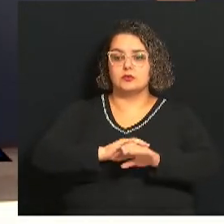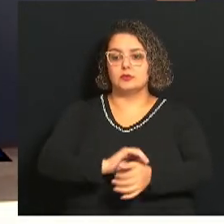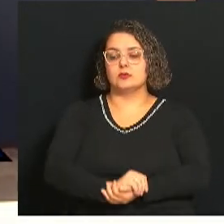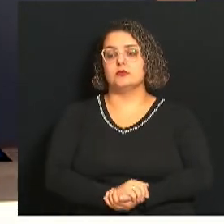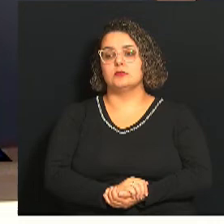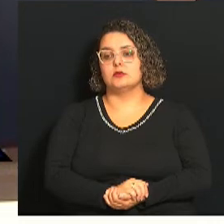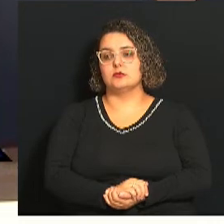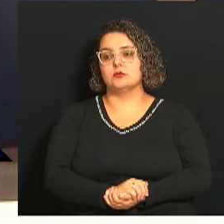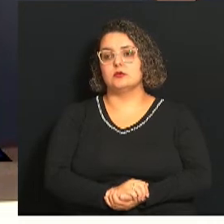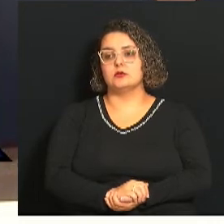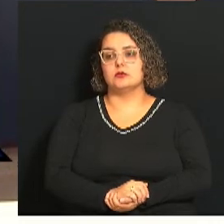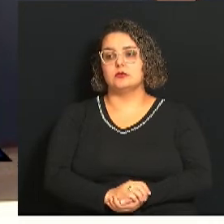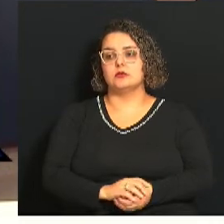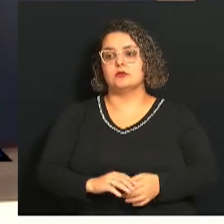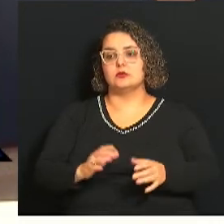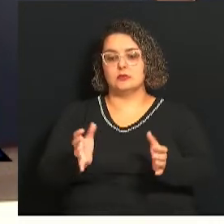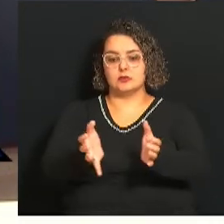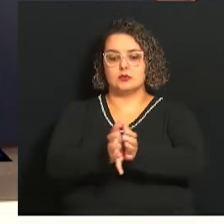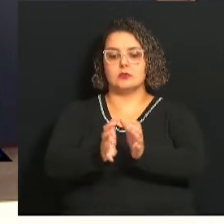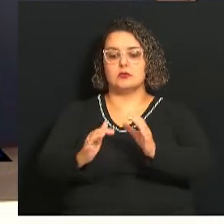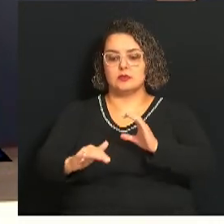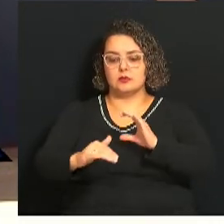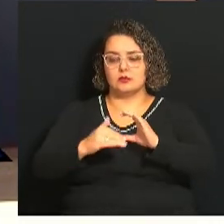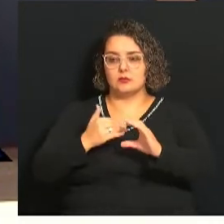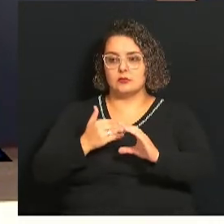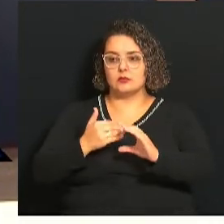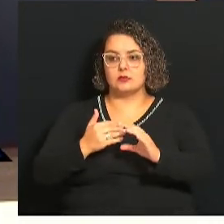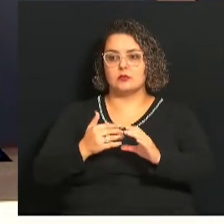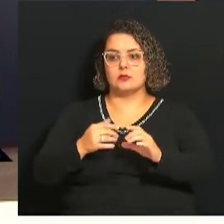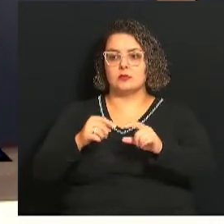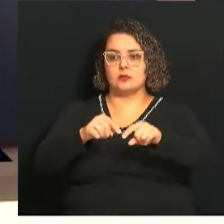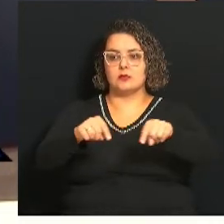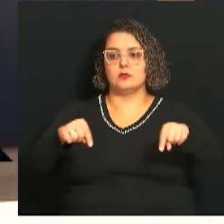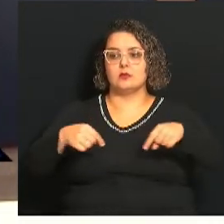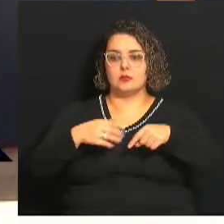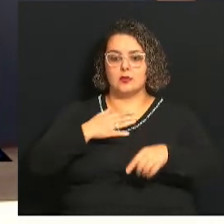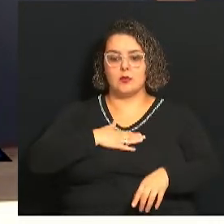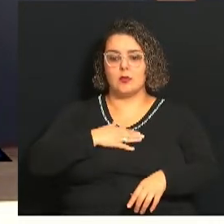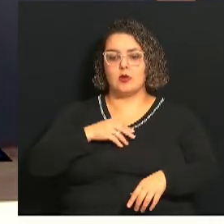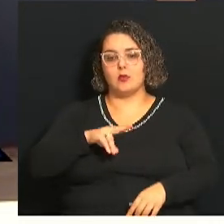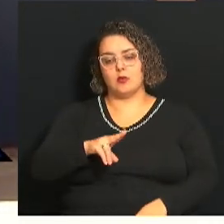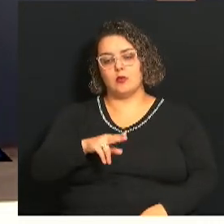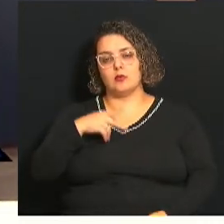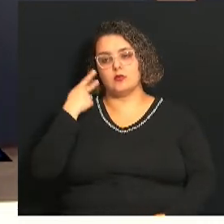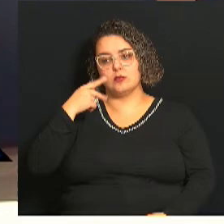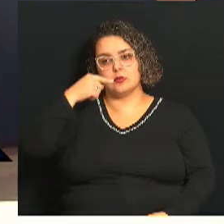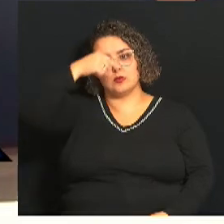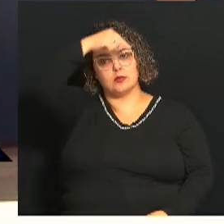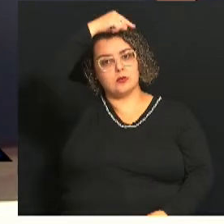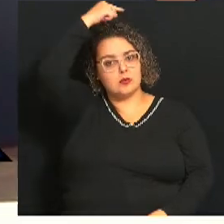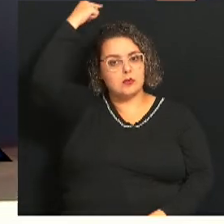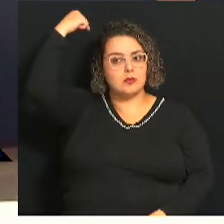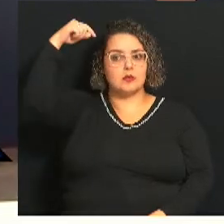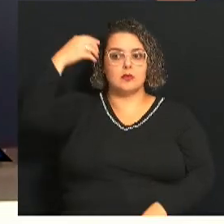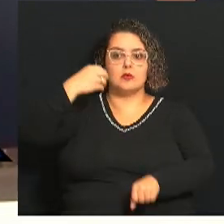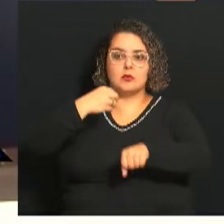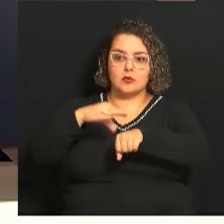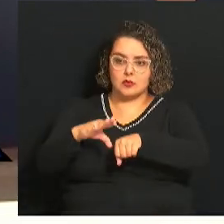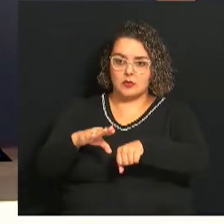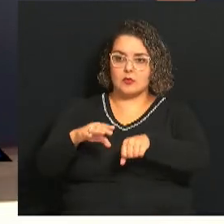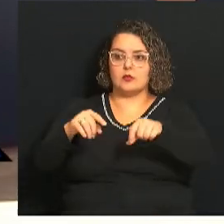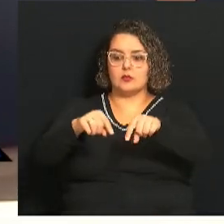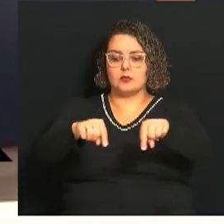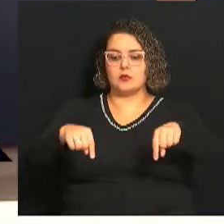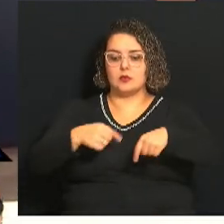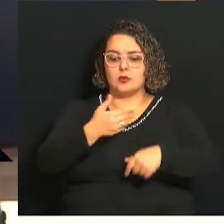para a comissão, também para o gabinete do vereador Paulo Gaspar, a gente reencaminharia isso tanto para os serviços